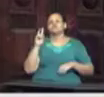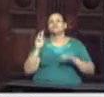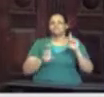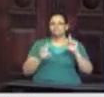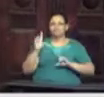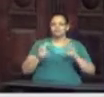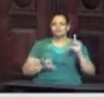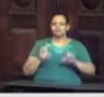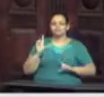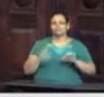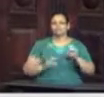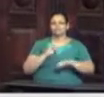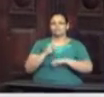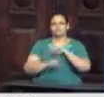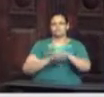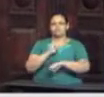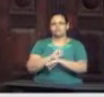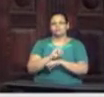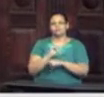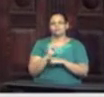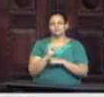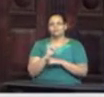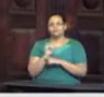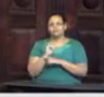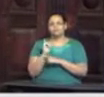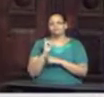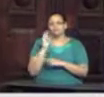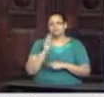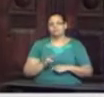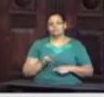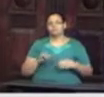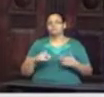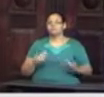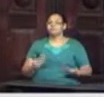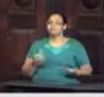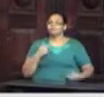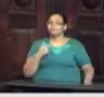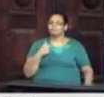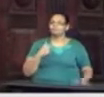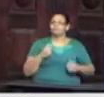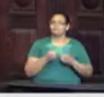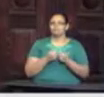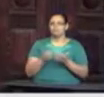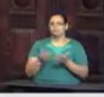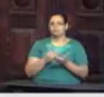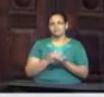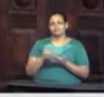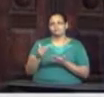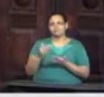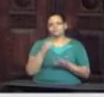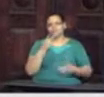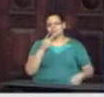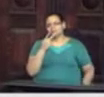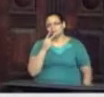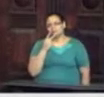pela televisão e aqueles que nos acompanham pelas redes sociais. Eu iniciaria falando o